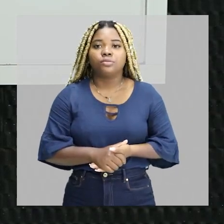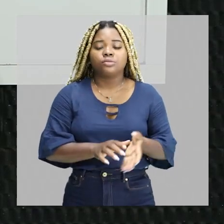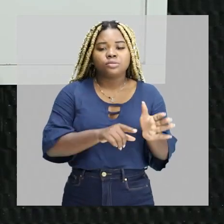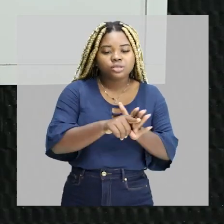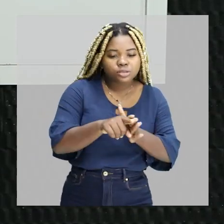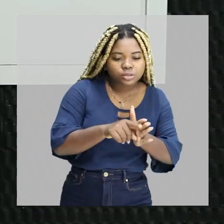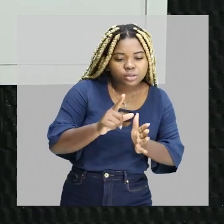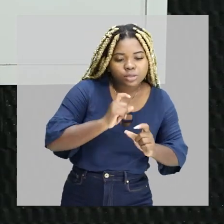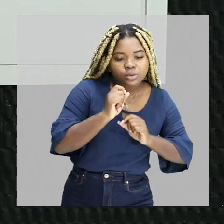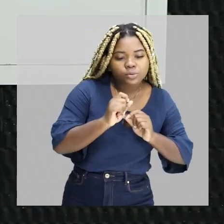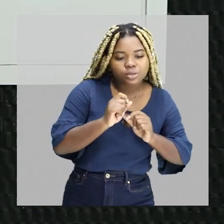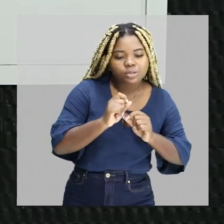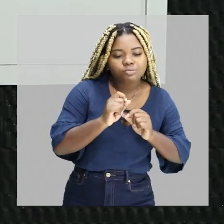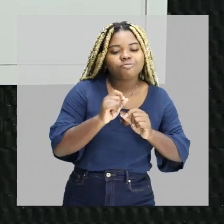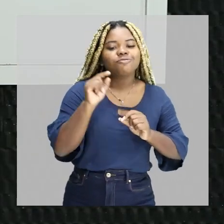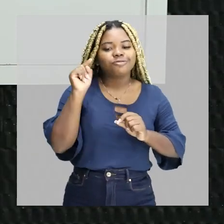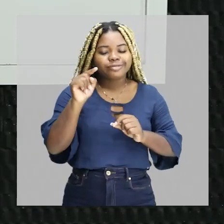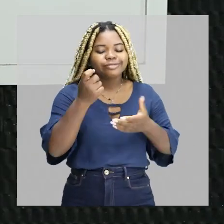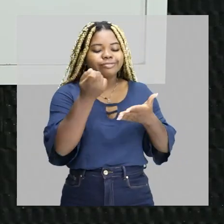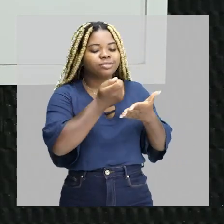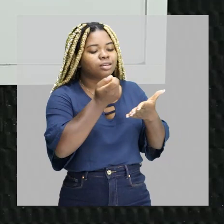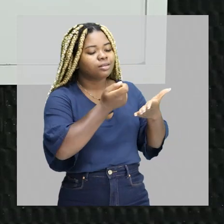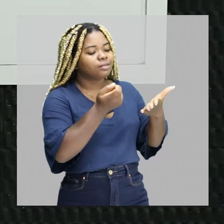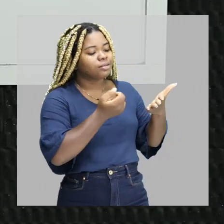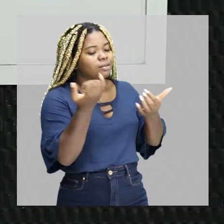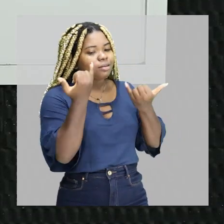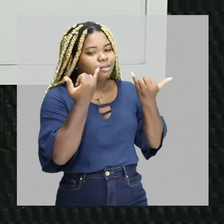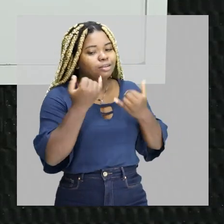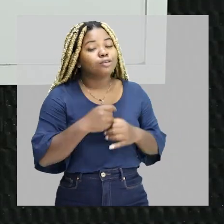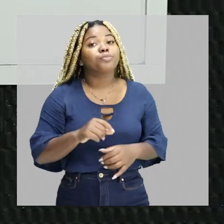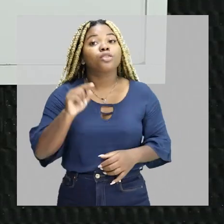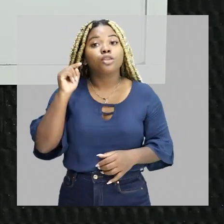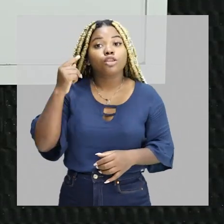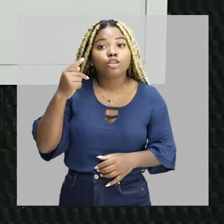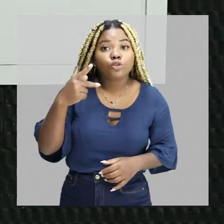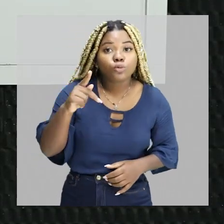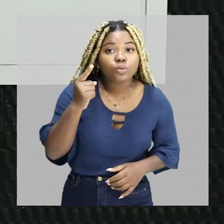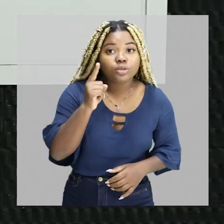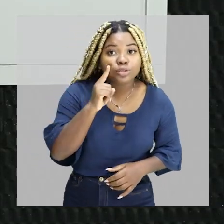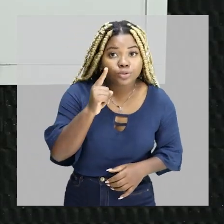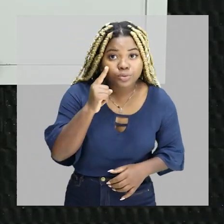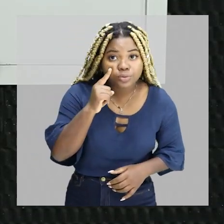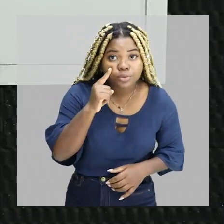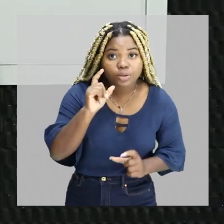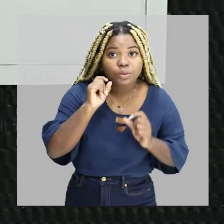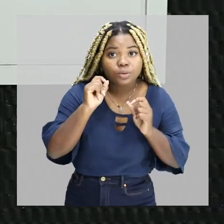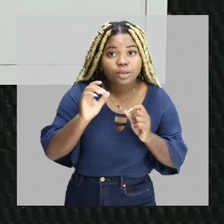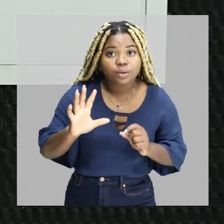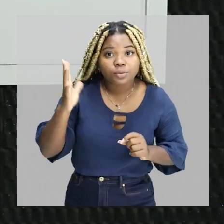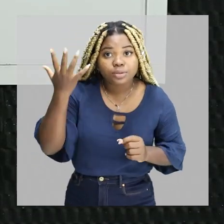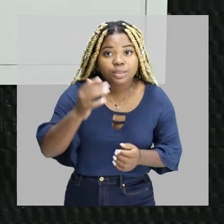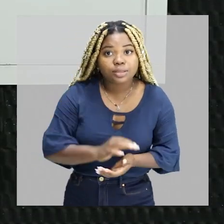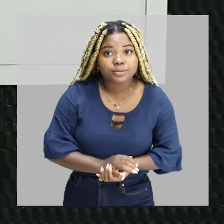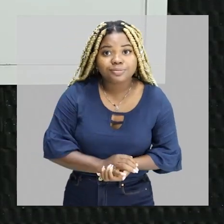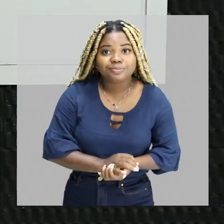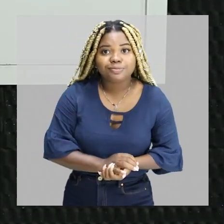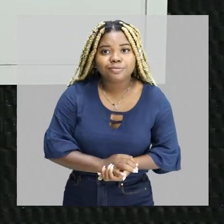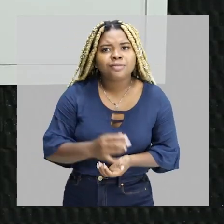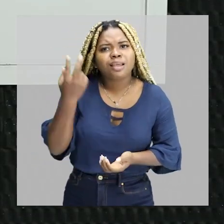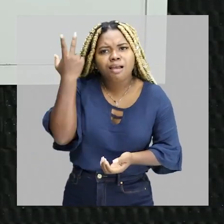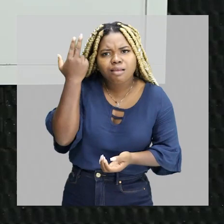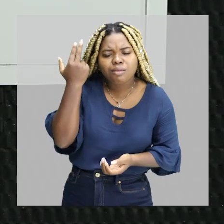pesquisa você vai fazer suas anotações, você vai ter aí suas dúvidas, né? Vão surgir dúvidas, e isso é normal para quem